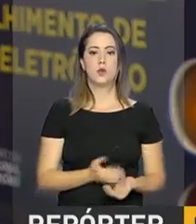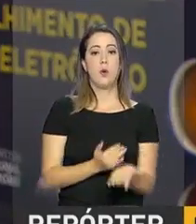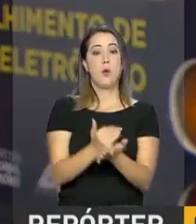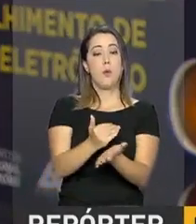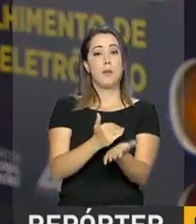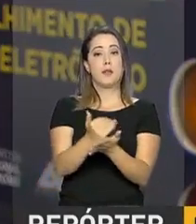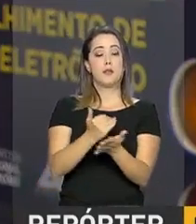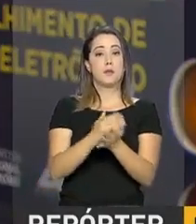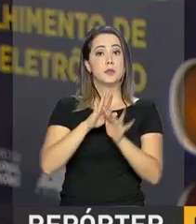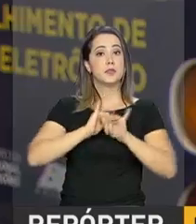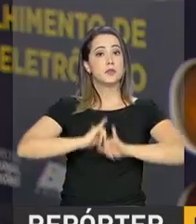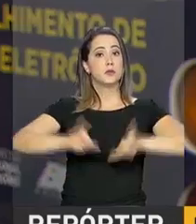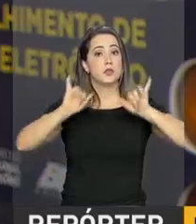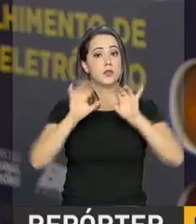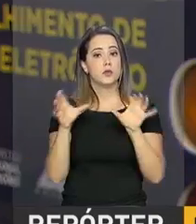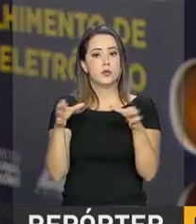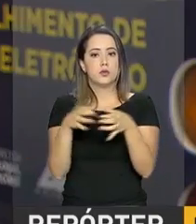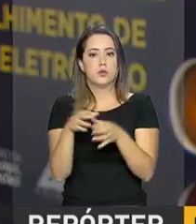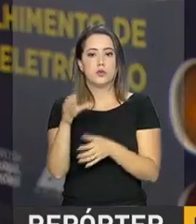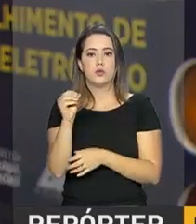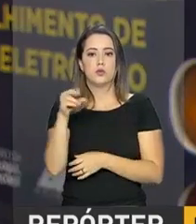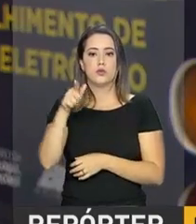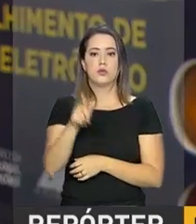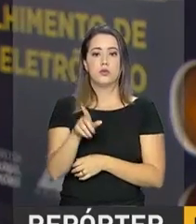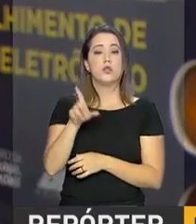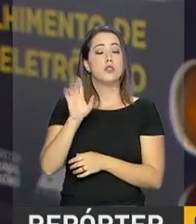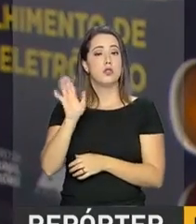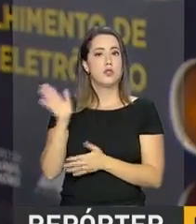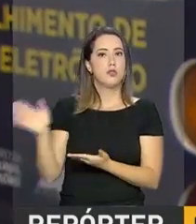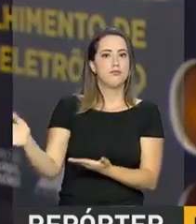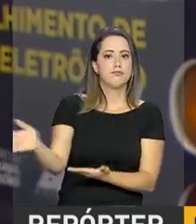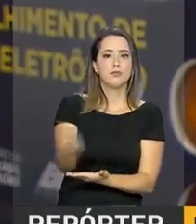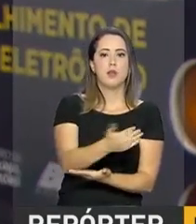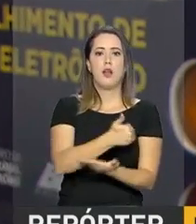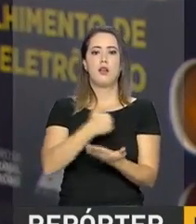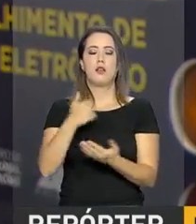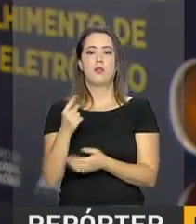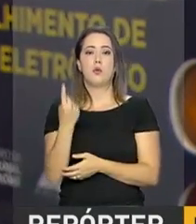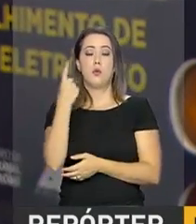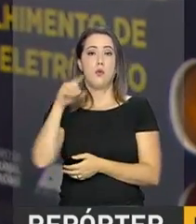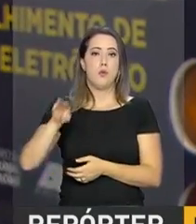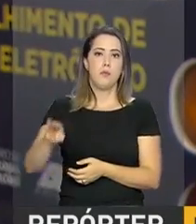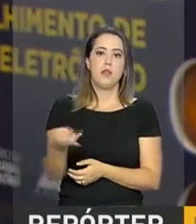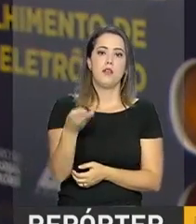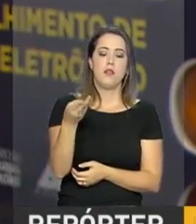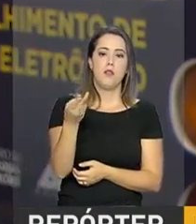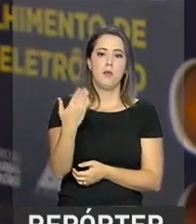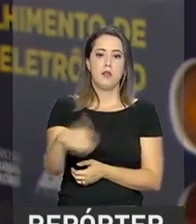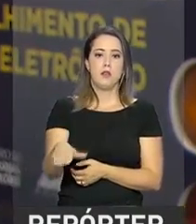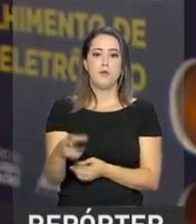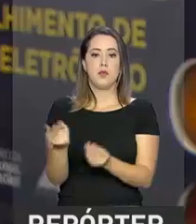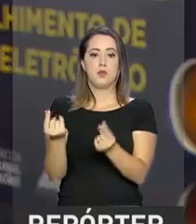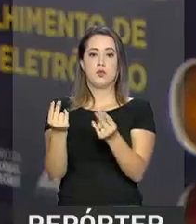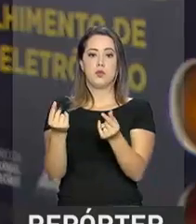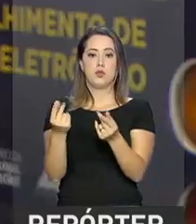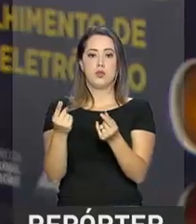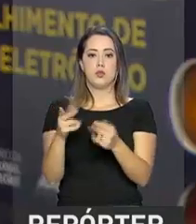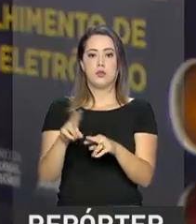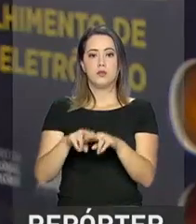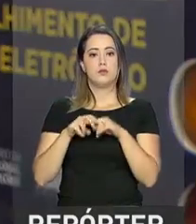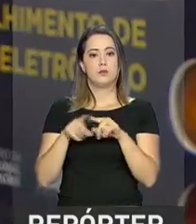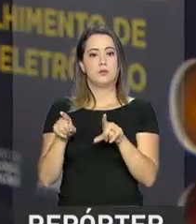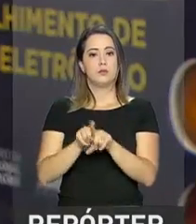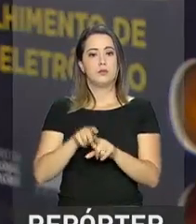é essa ação com a ong a ong já conseguiu arrecadar um milhão e meio em recursos financeiros por conta